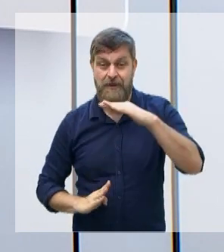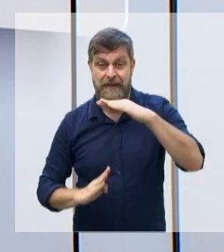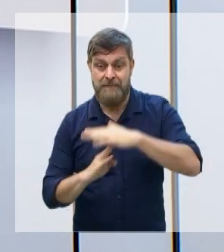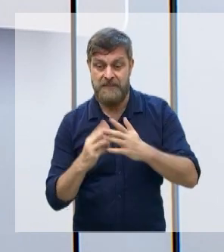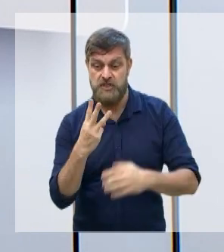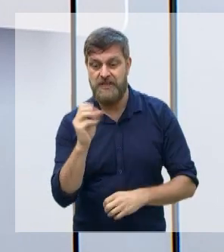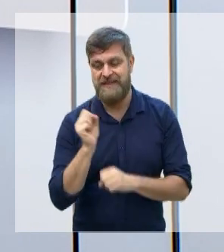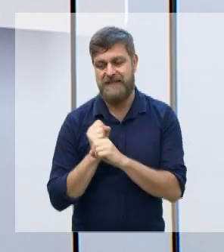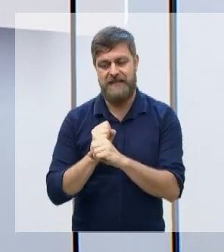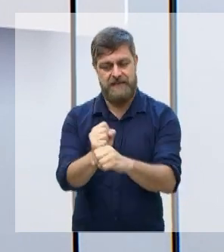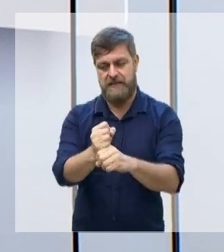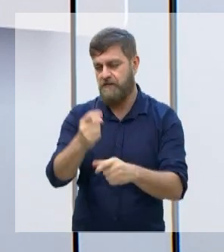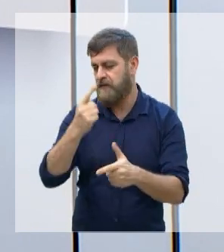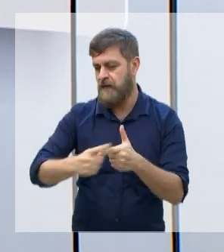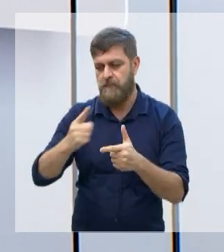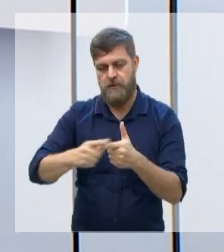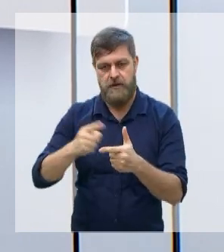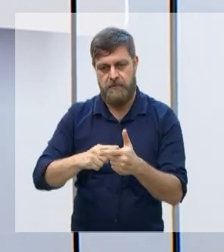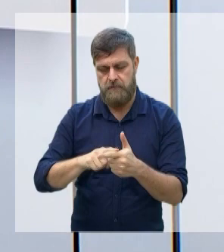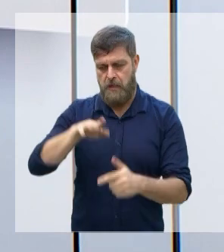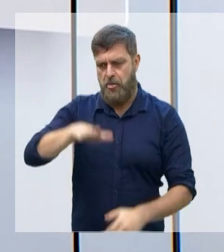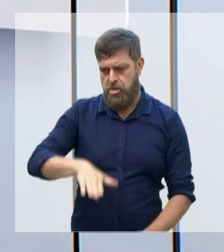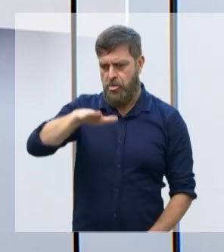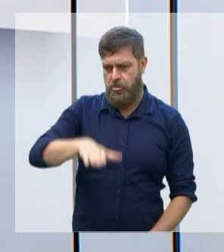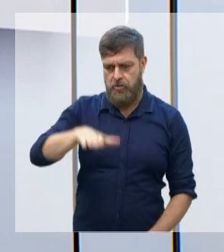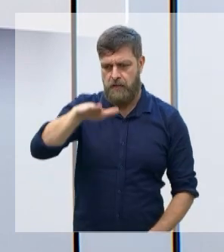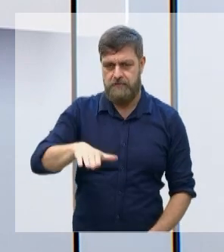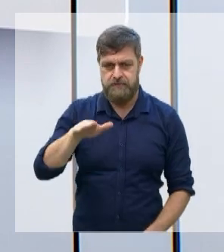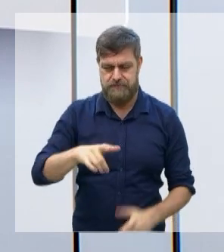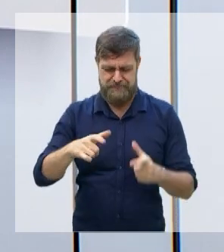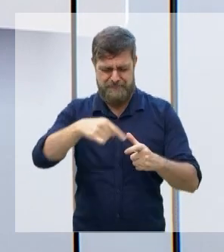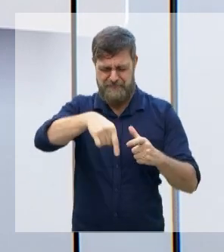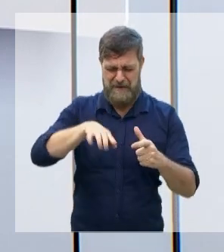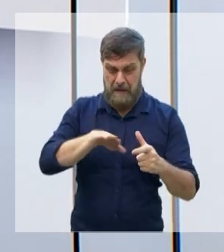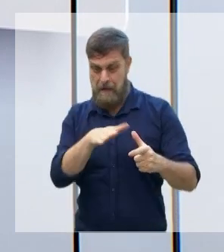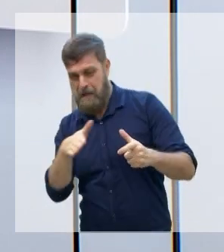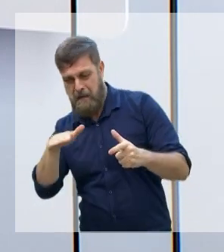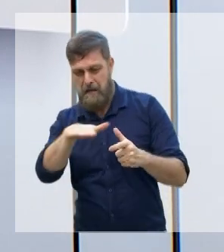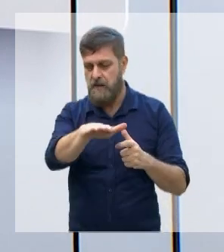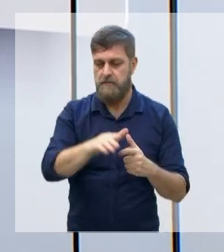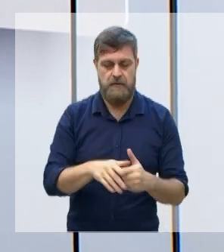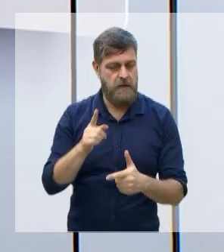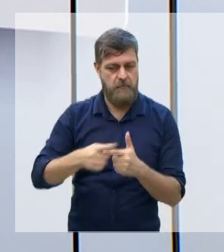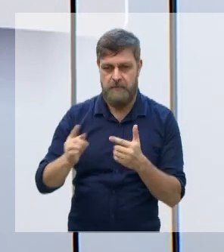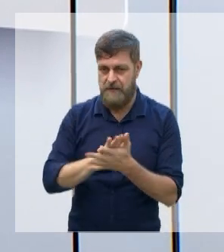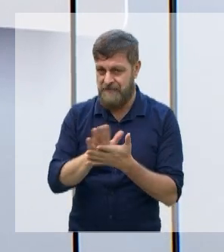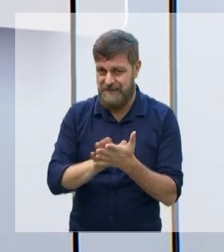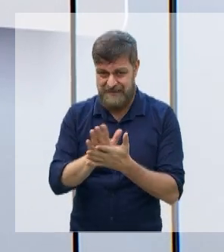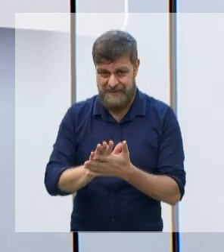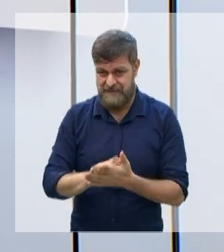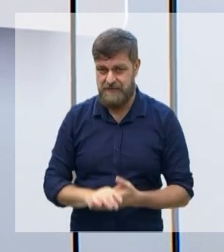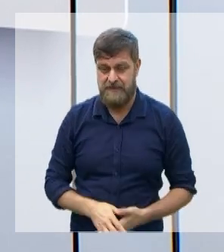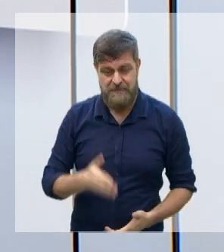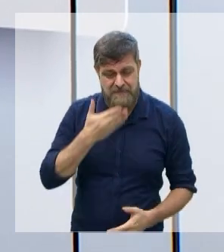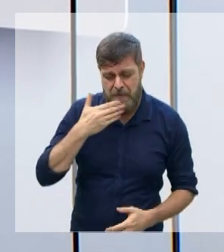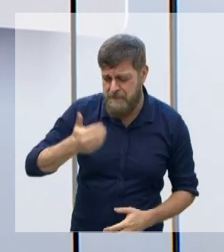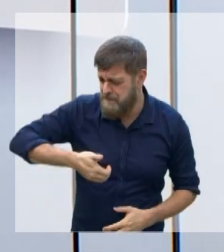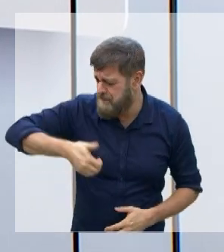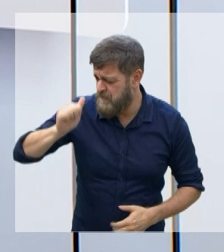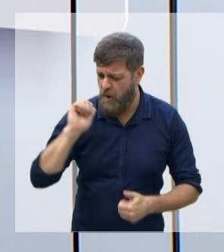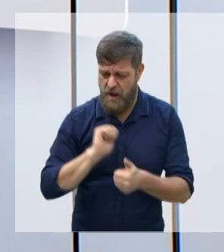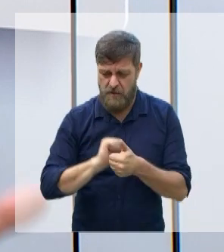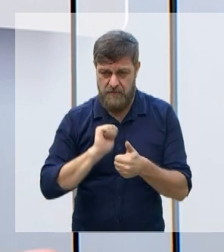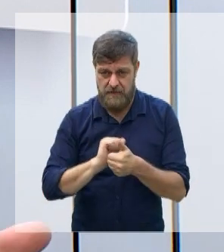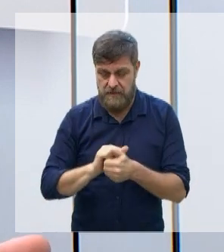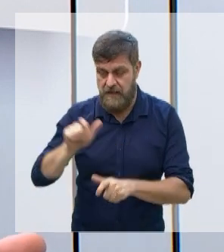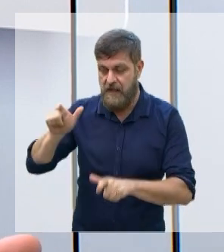anos não vai ter problemas de solavanco ônibus desviando de buracos eu acho que é a melhoria nessa qualidade vai